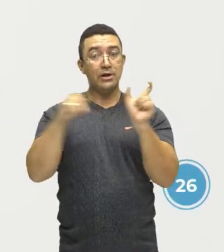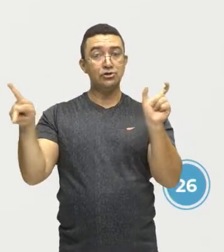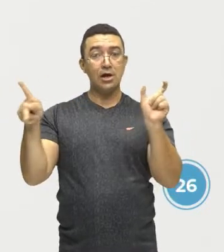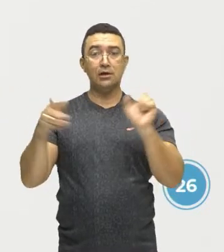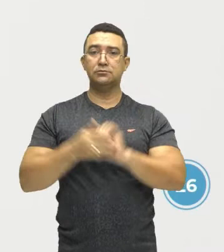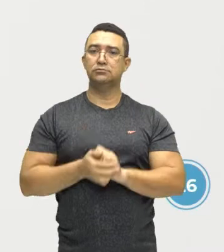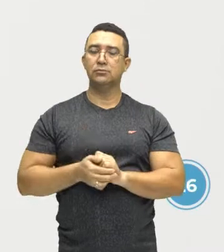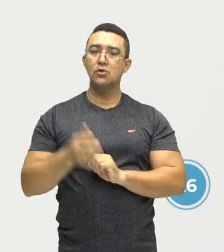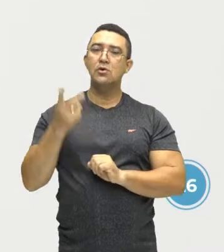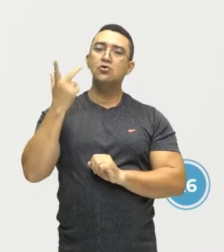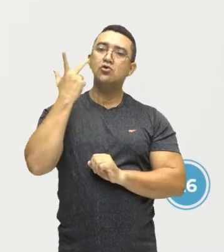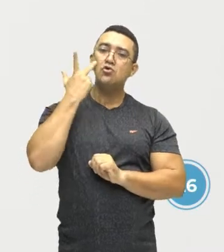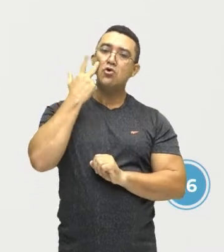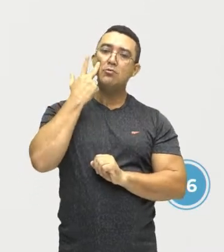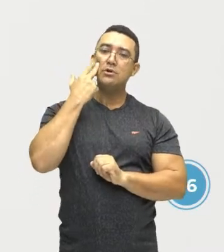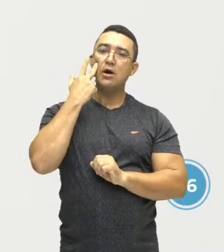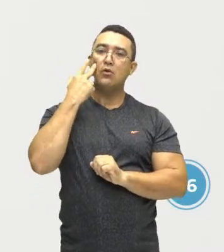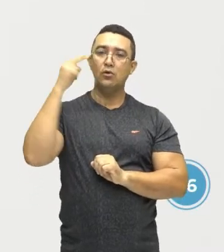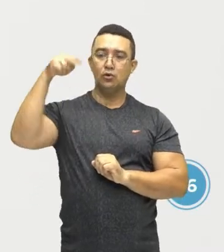predicado normal,